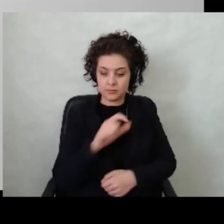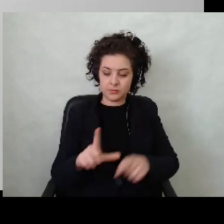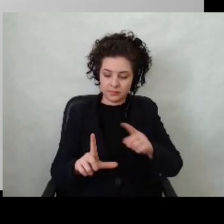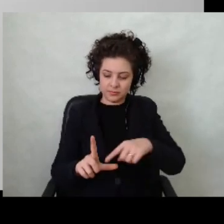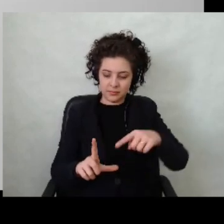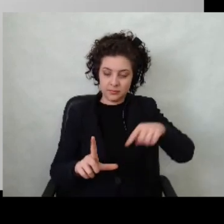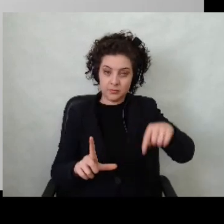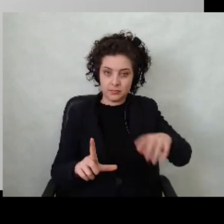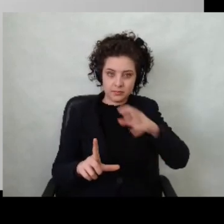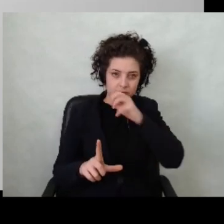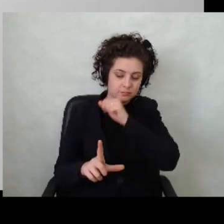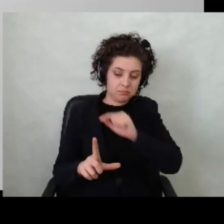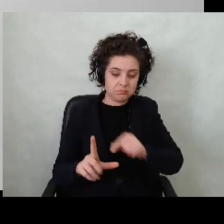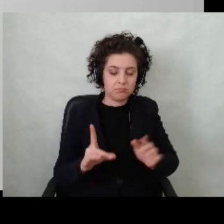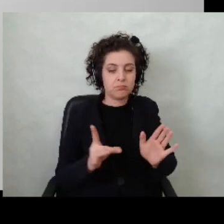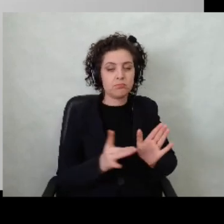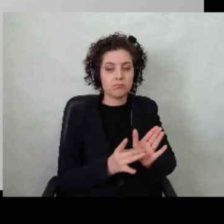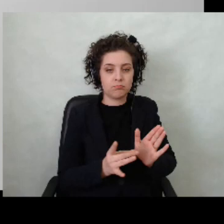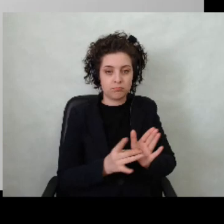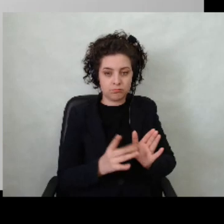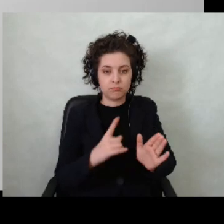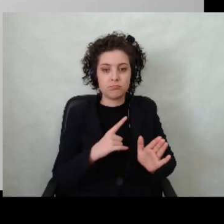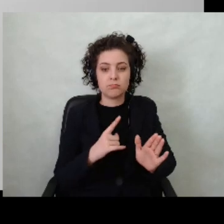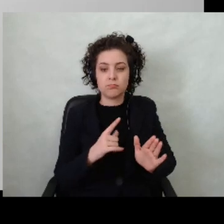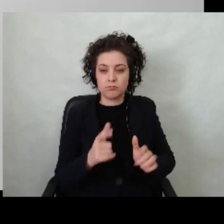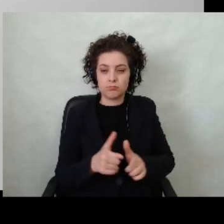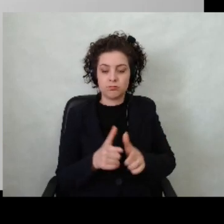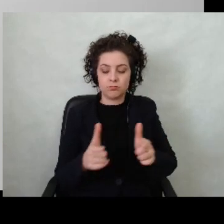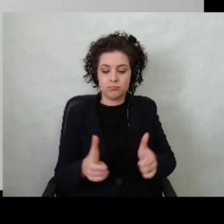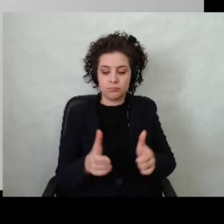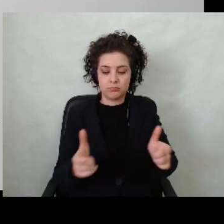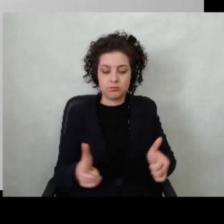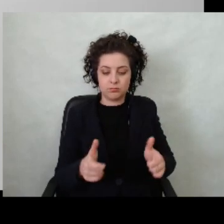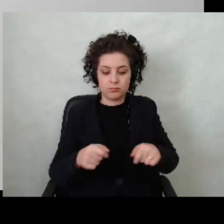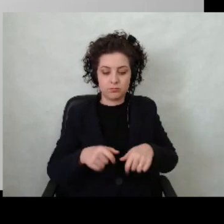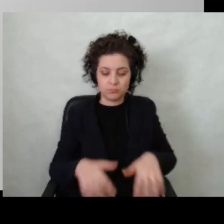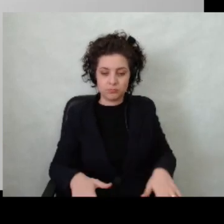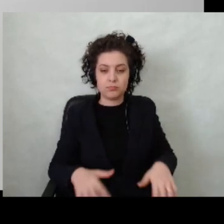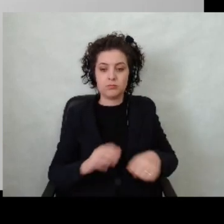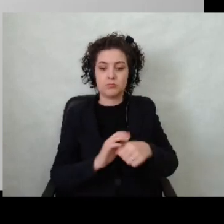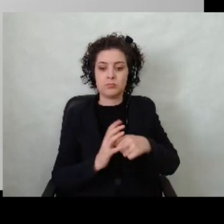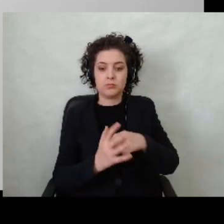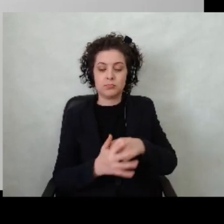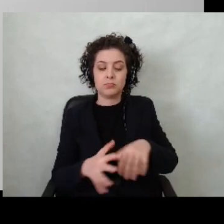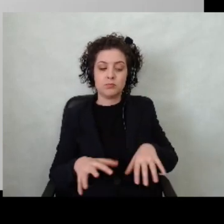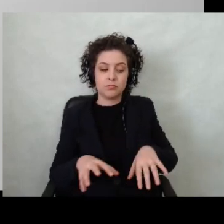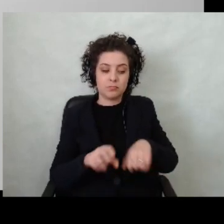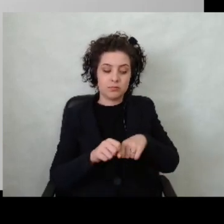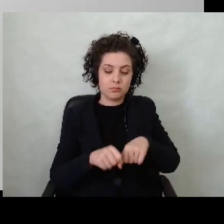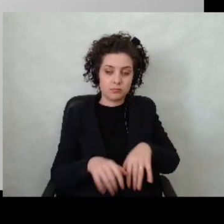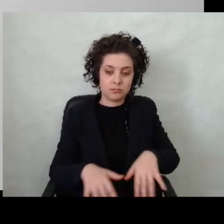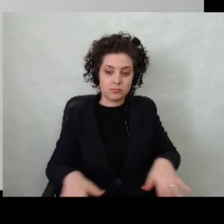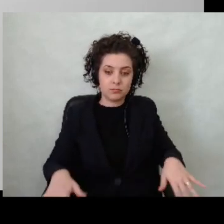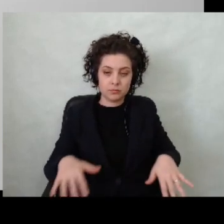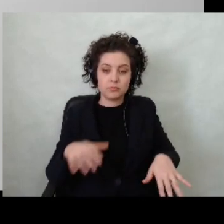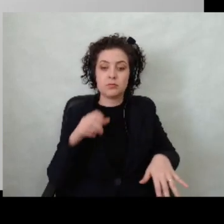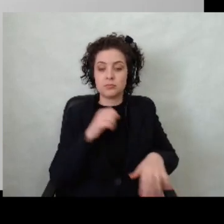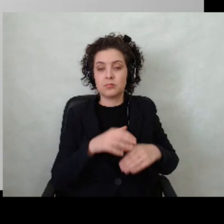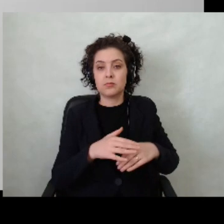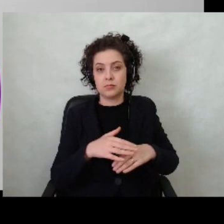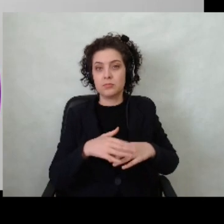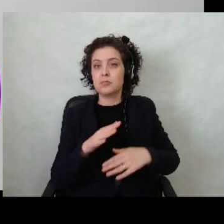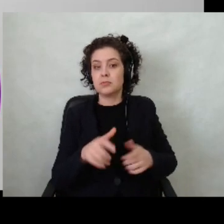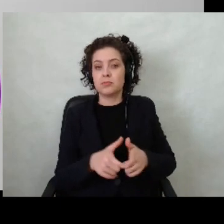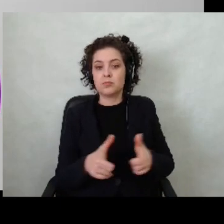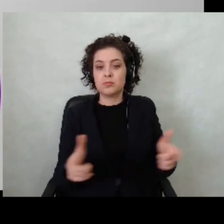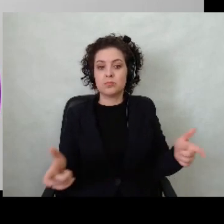elas apresentam, né, uma maior infecção pelo SARS-CoV-2 e são capazes de multiplicar mais esse vírus.